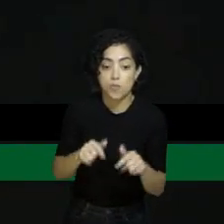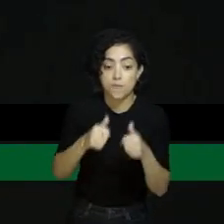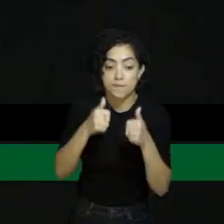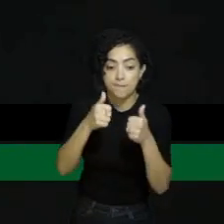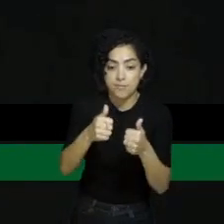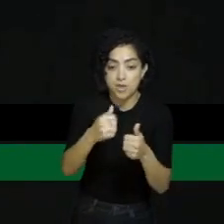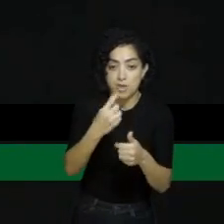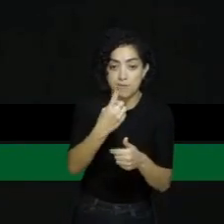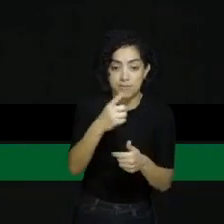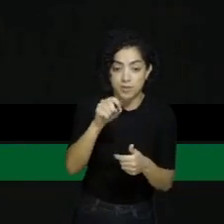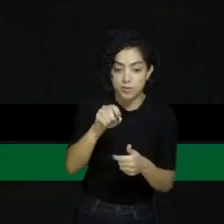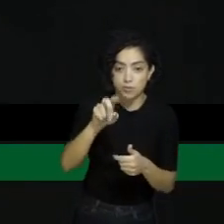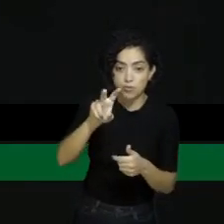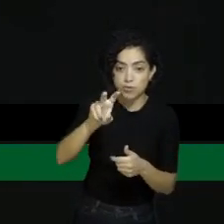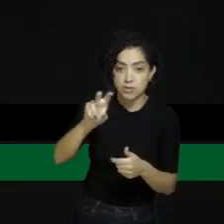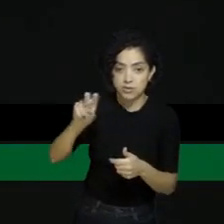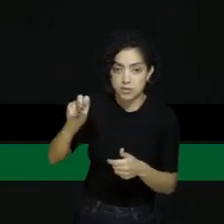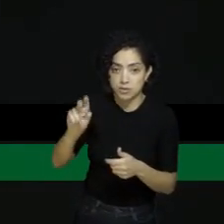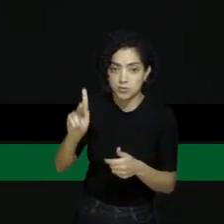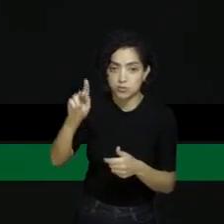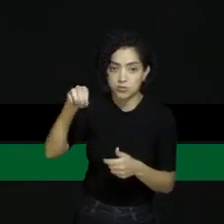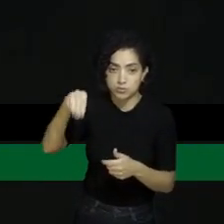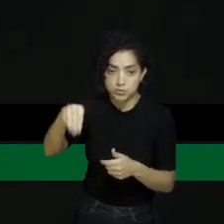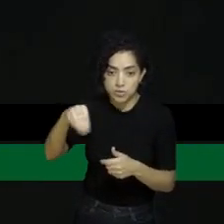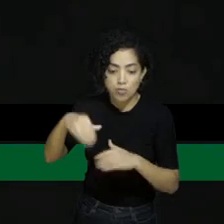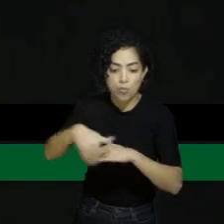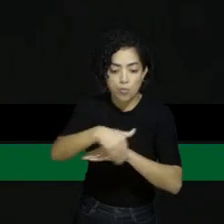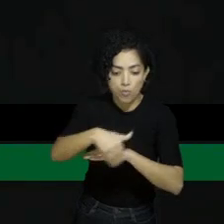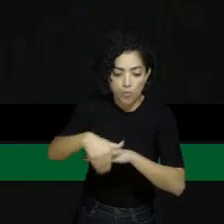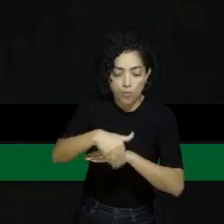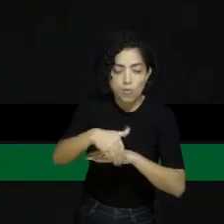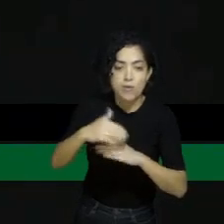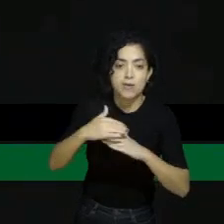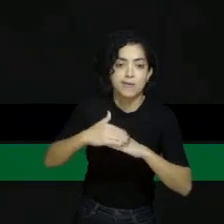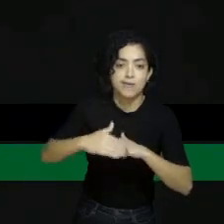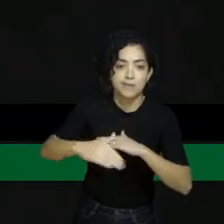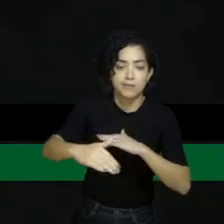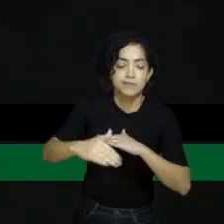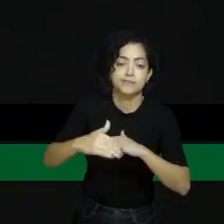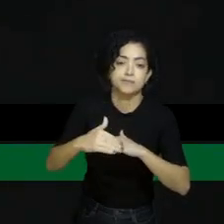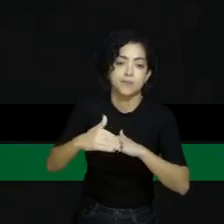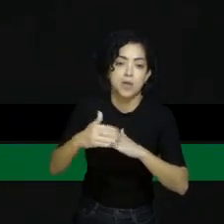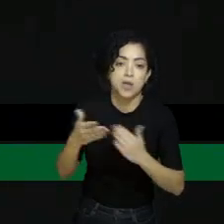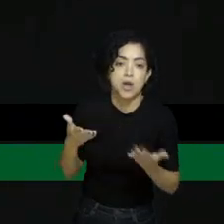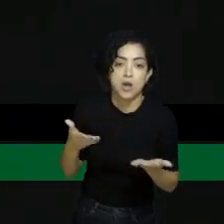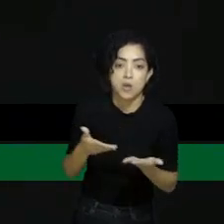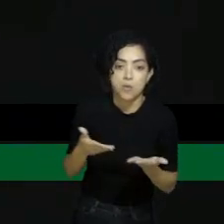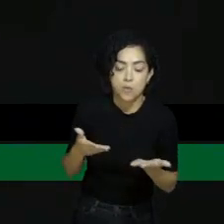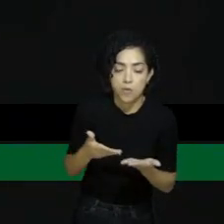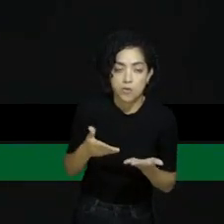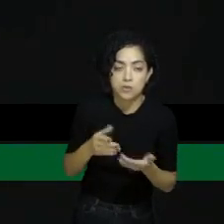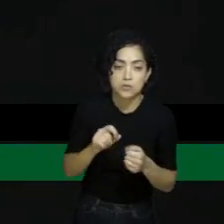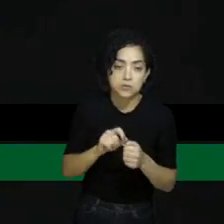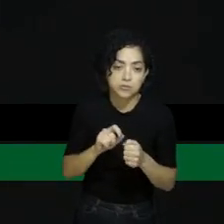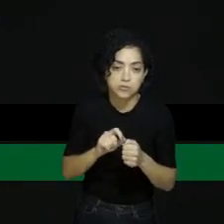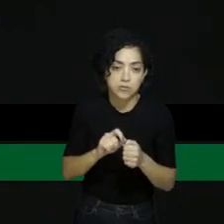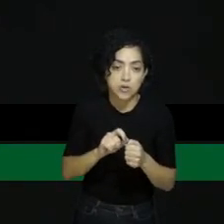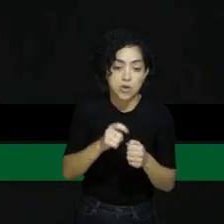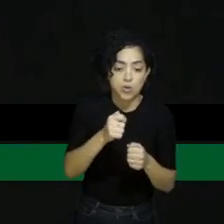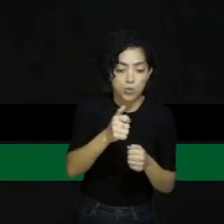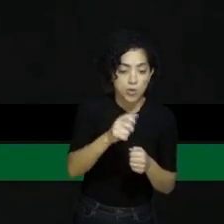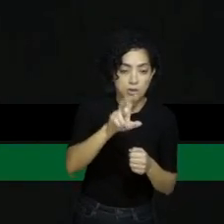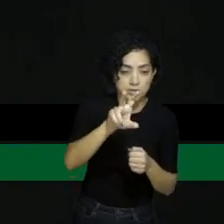1.500 quilômetros de estradas estaduais. Atualmente, estão em execução quase